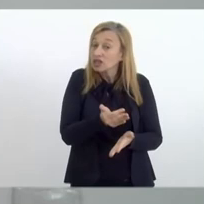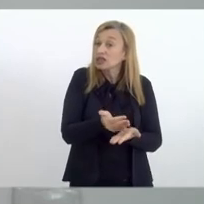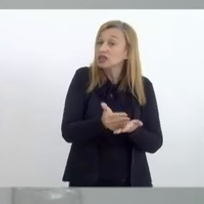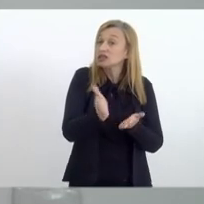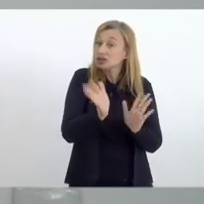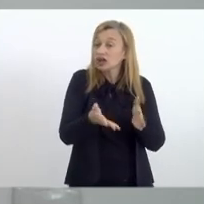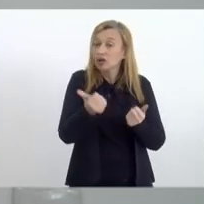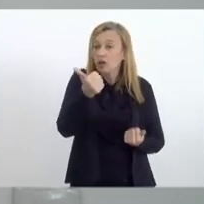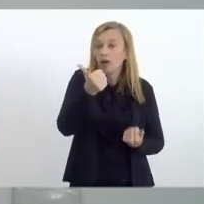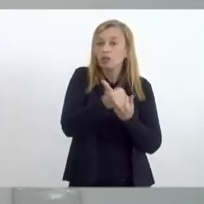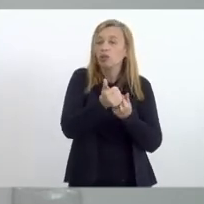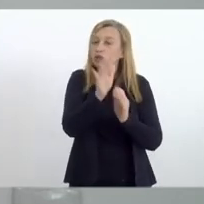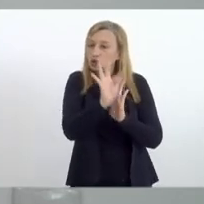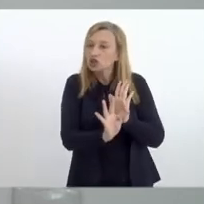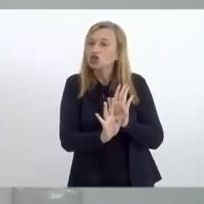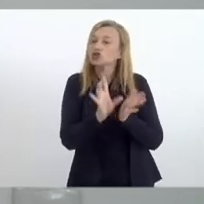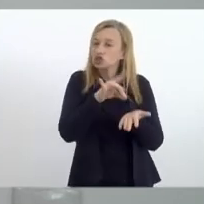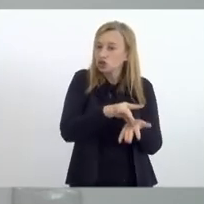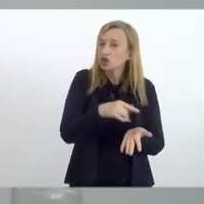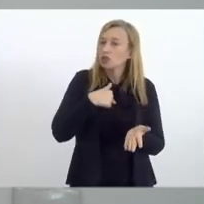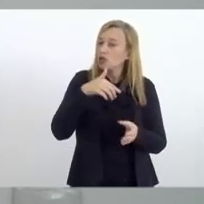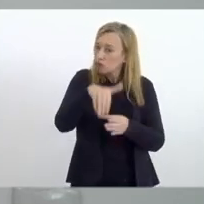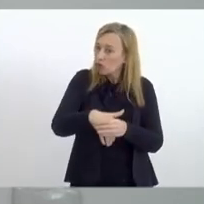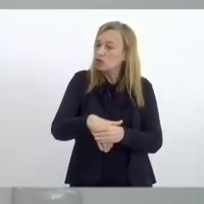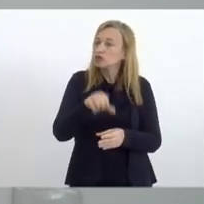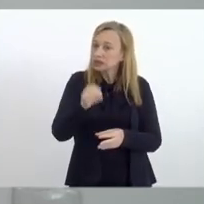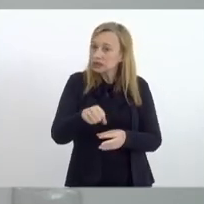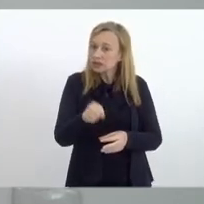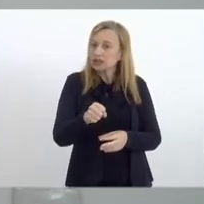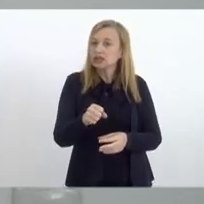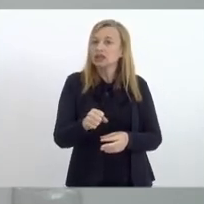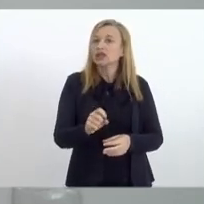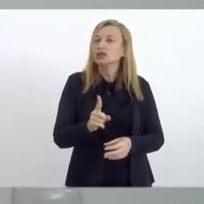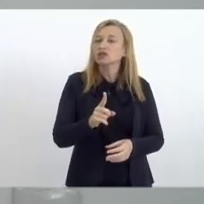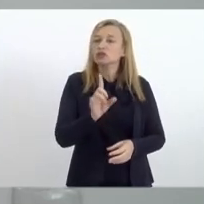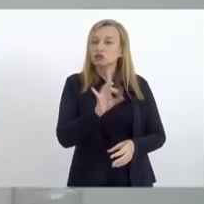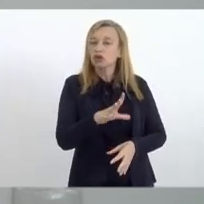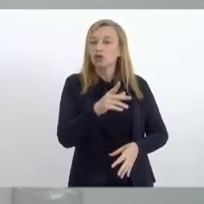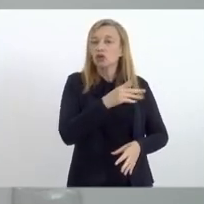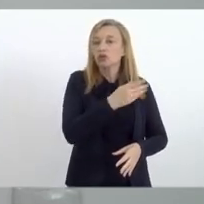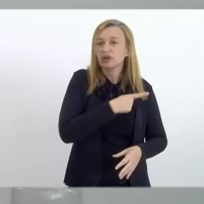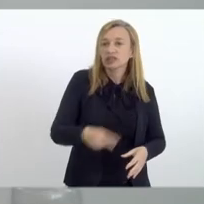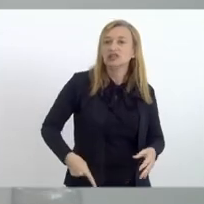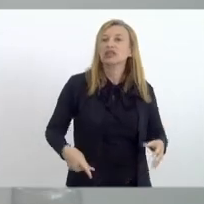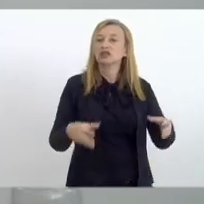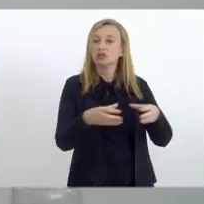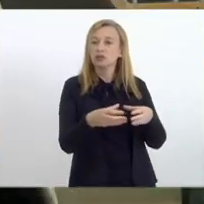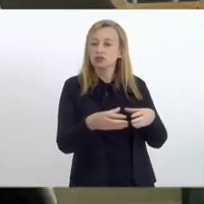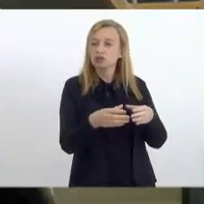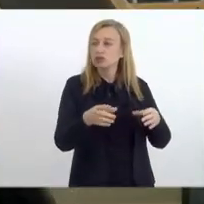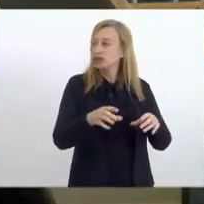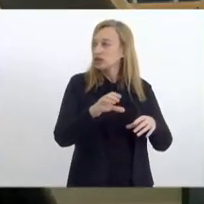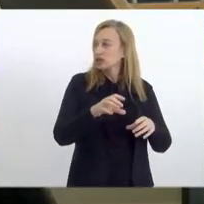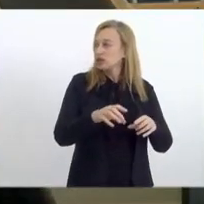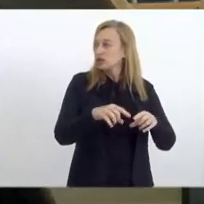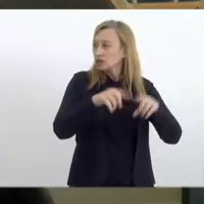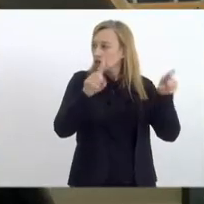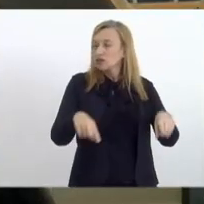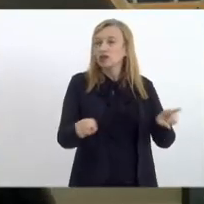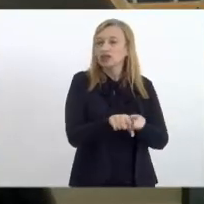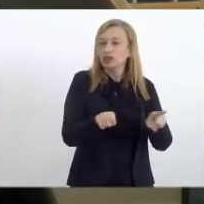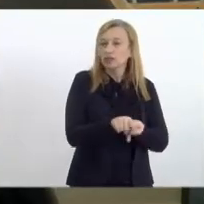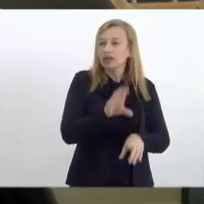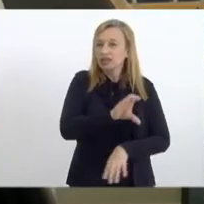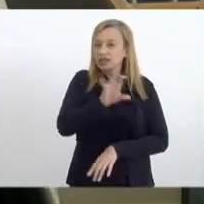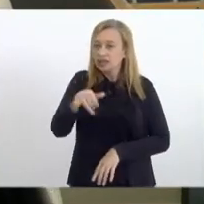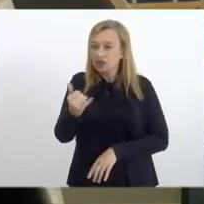declaro meu apoio ao texto original, meu voto, minha defesa incondicional, não só como presidente da Comissão de Servidores, mas como membro titular da CCJ, e a minha voz no